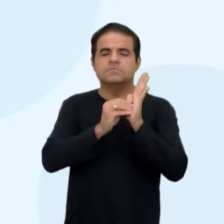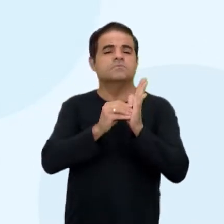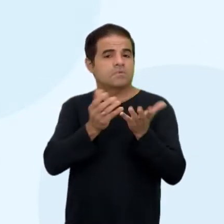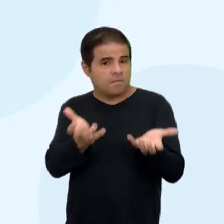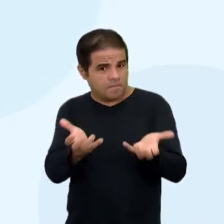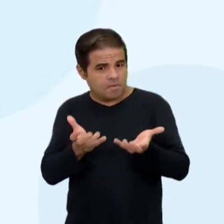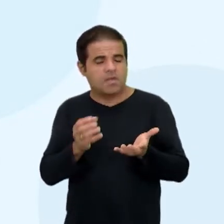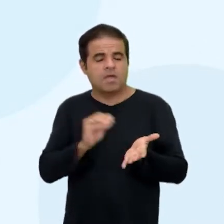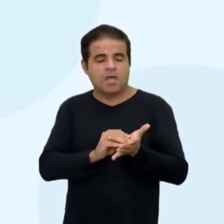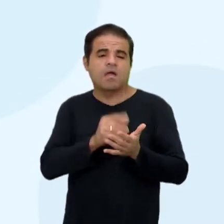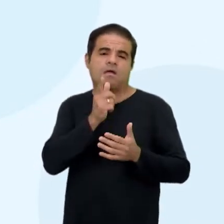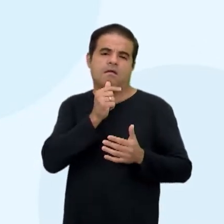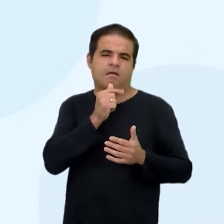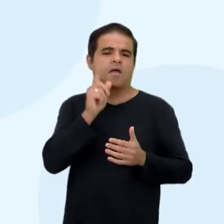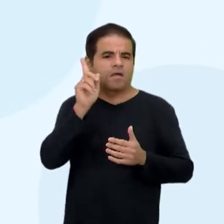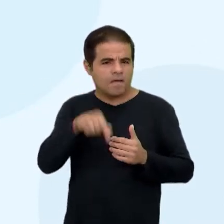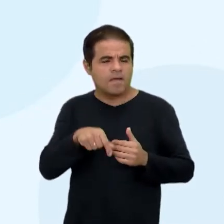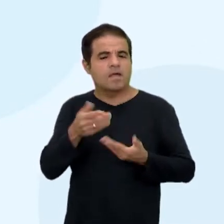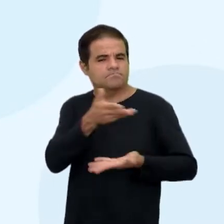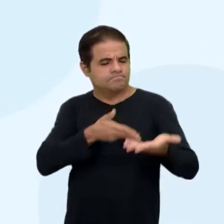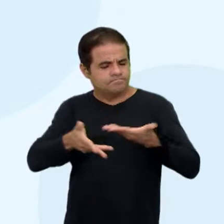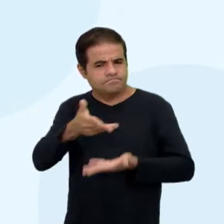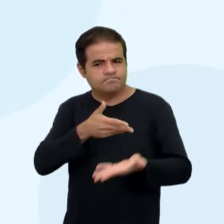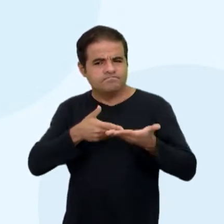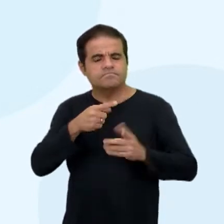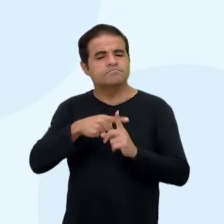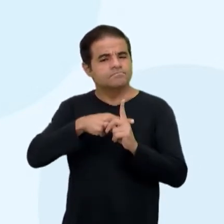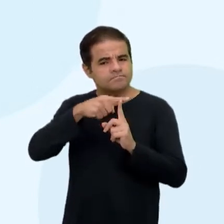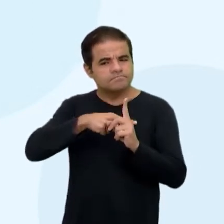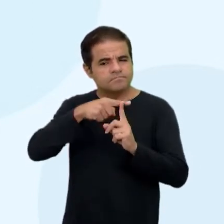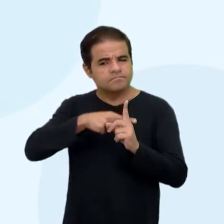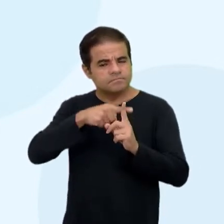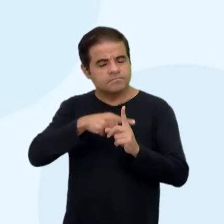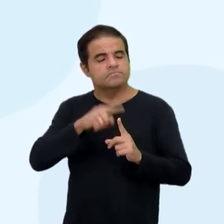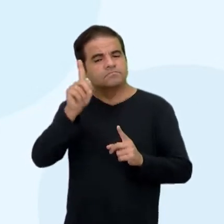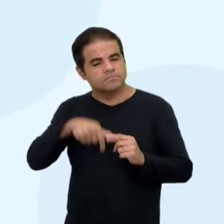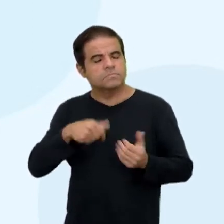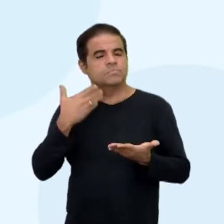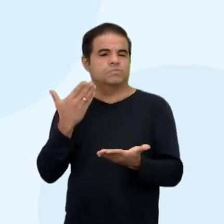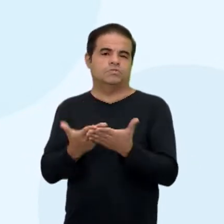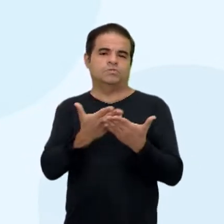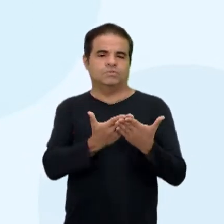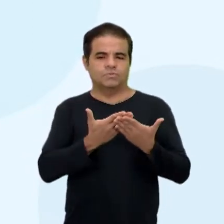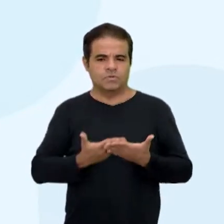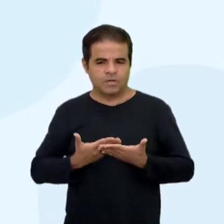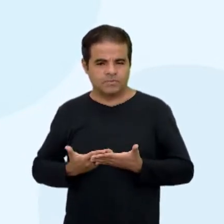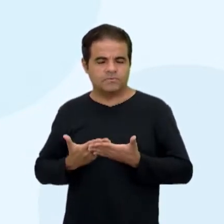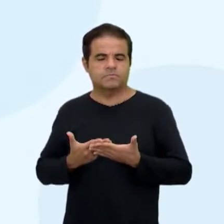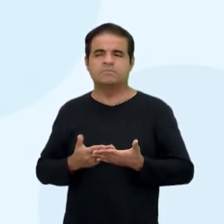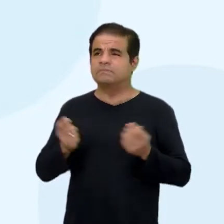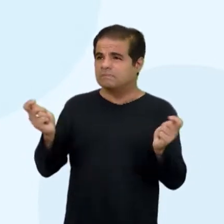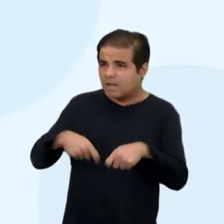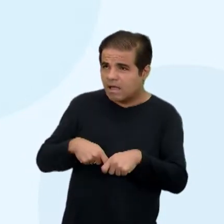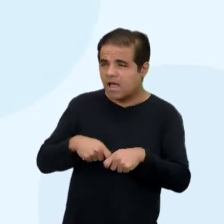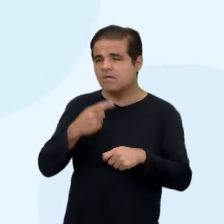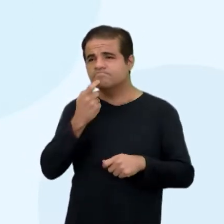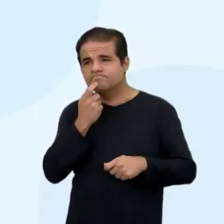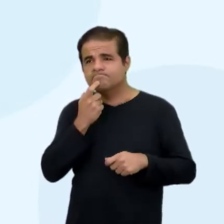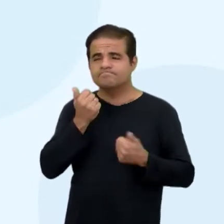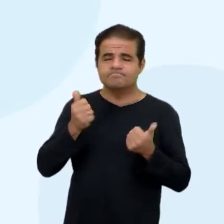aquecer água, então os dados têm que estar relacionados à temperatura, né? Fazer um estudo sobre... Será que dá certo isso?